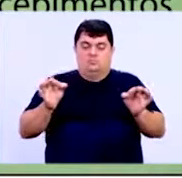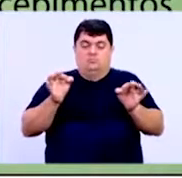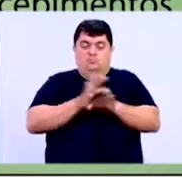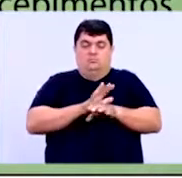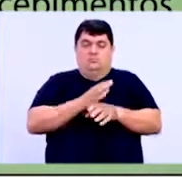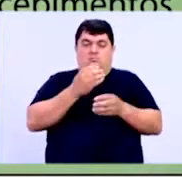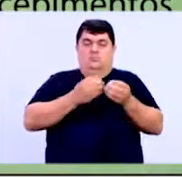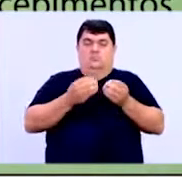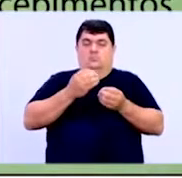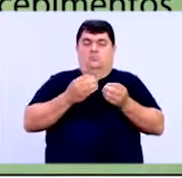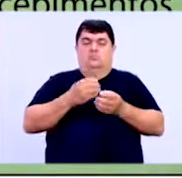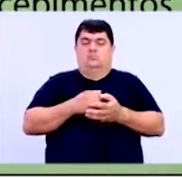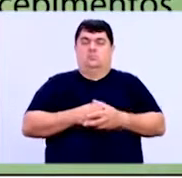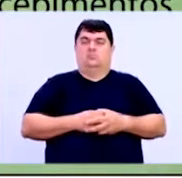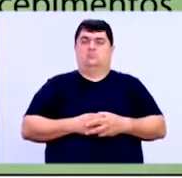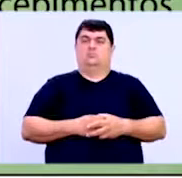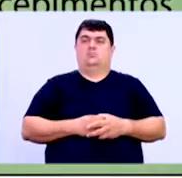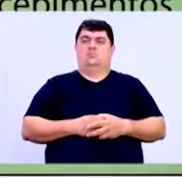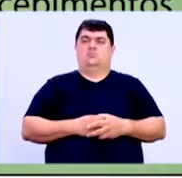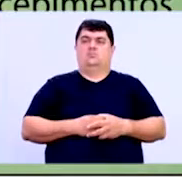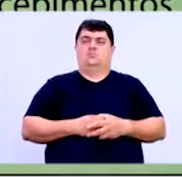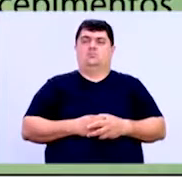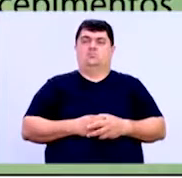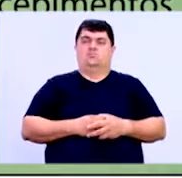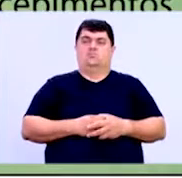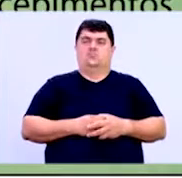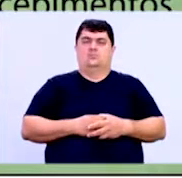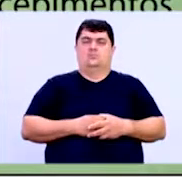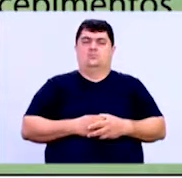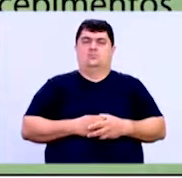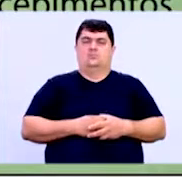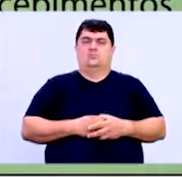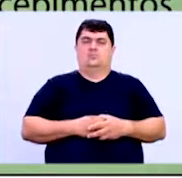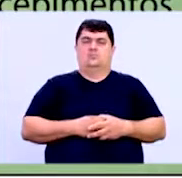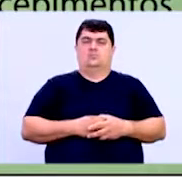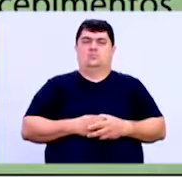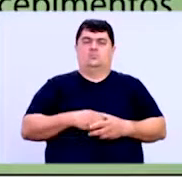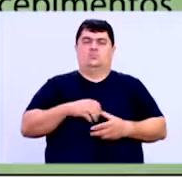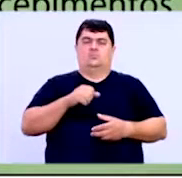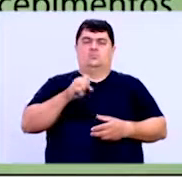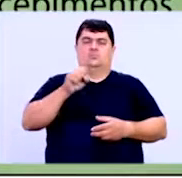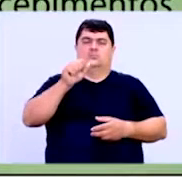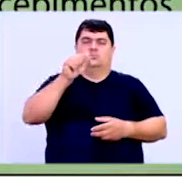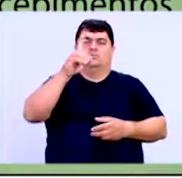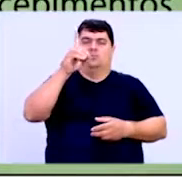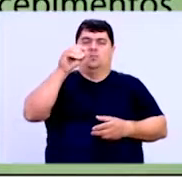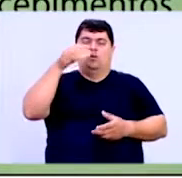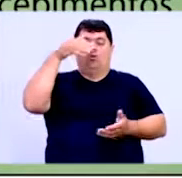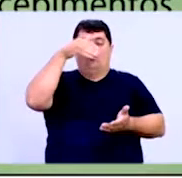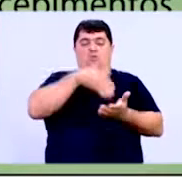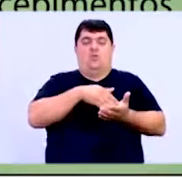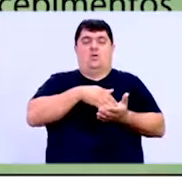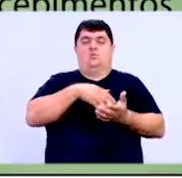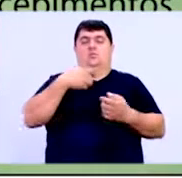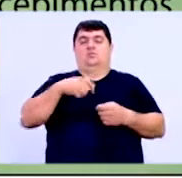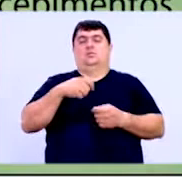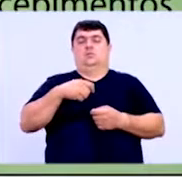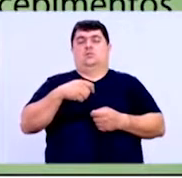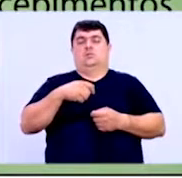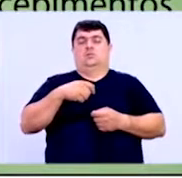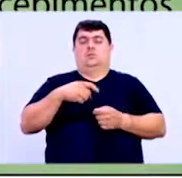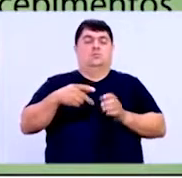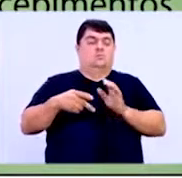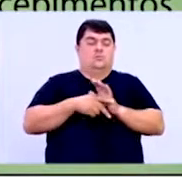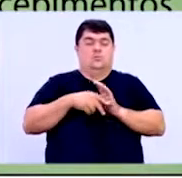conforme sugerem os meus autores, né? Padovese e Taranto. Saldo final desejado é o mínimo que se espera para